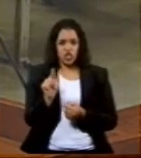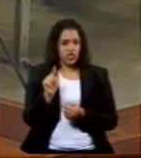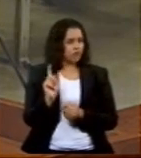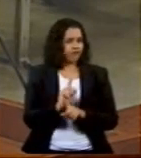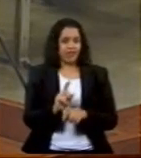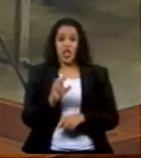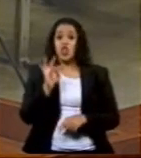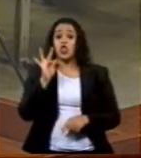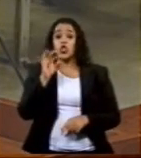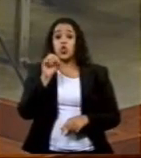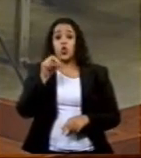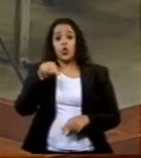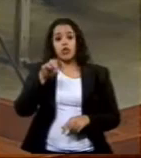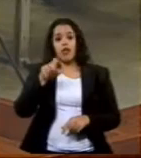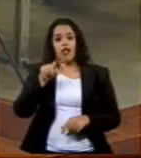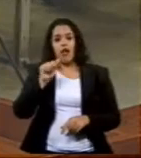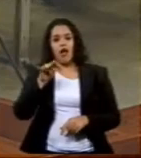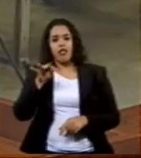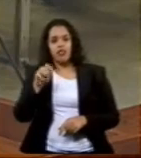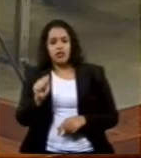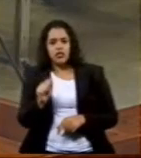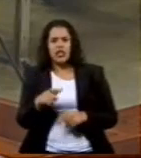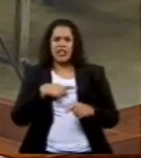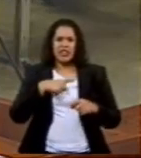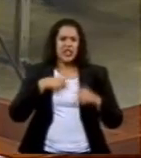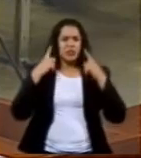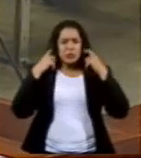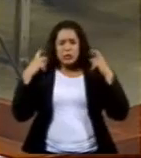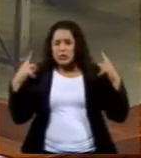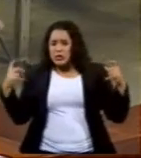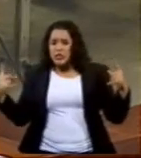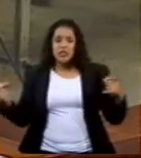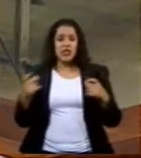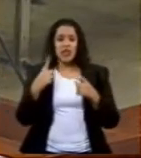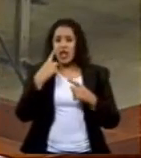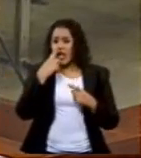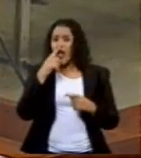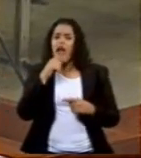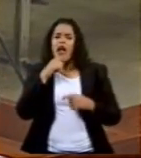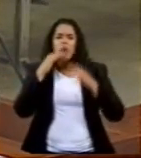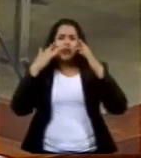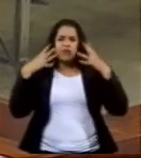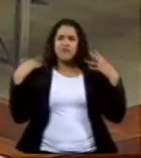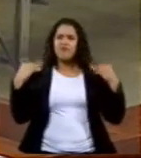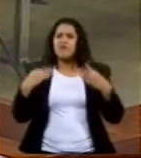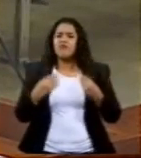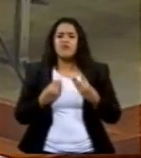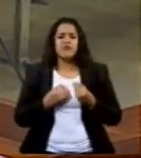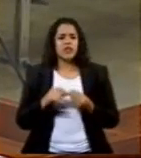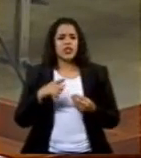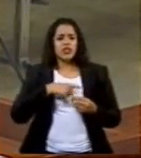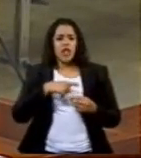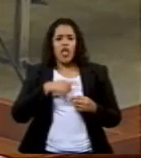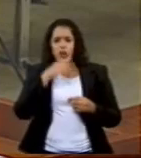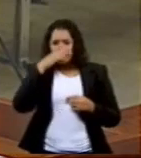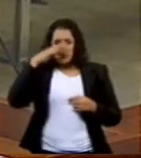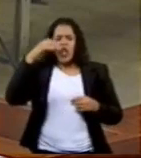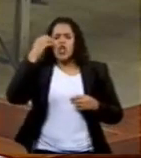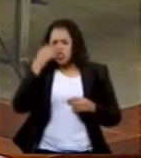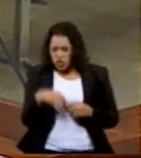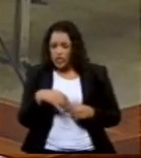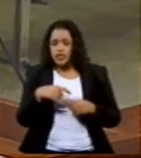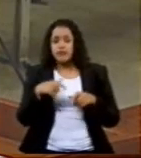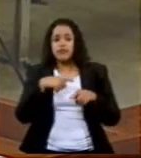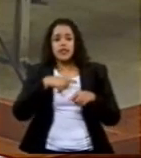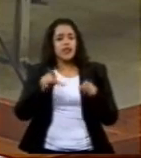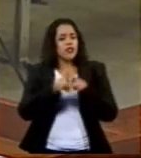toneladas. Há riscos físicos, ruídos, vibrações, umidade, etc. Químicos, exposições a gases e poeiras. E,